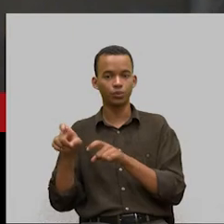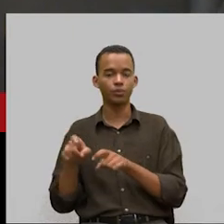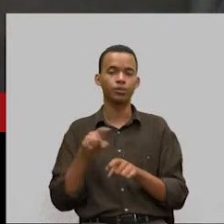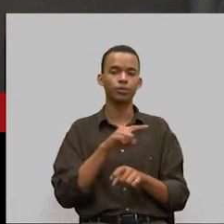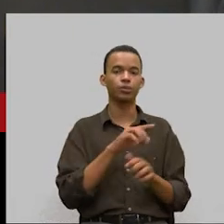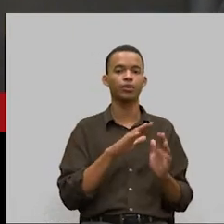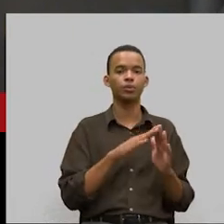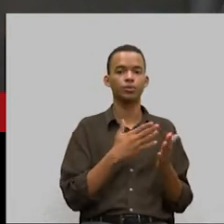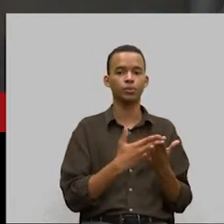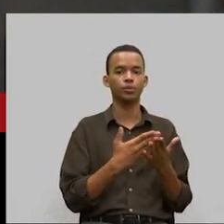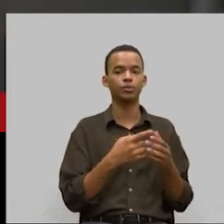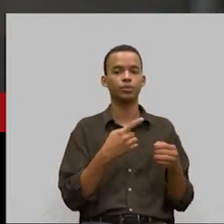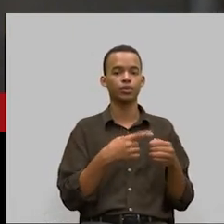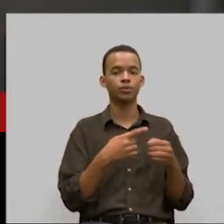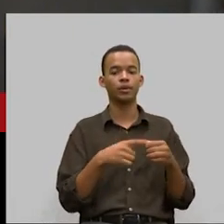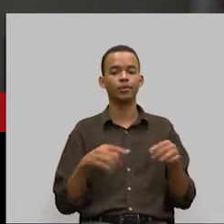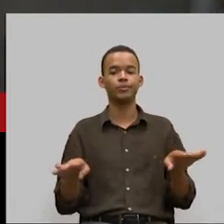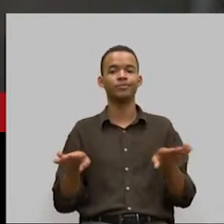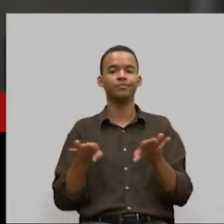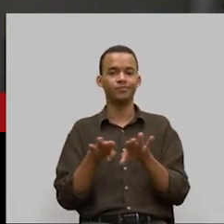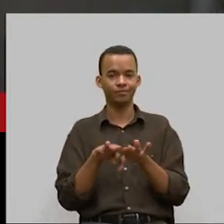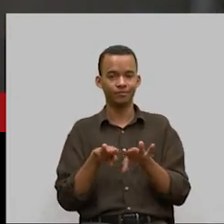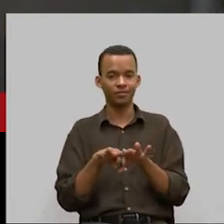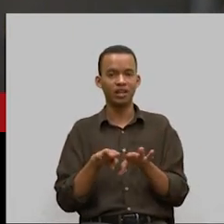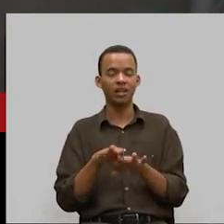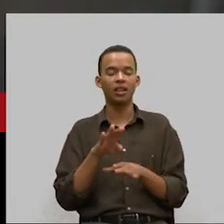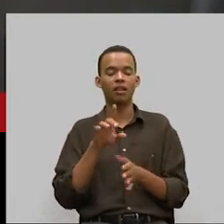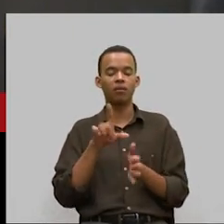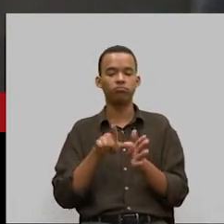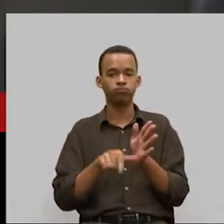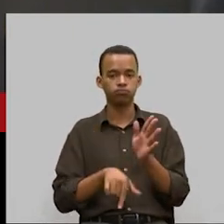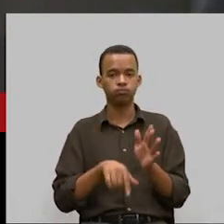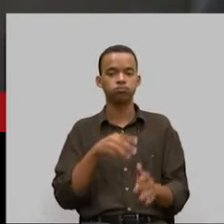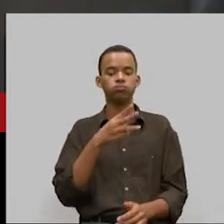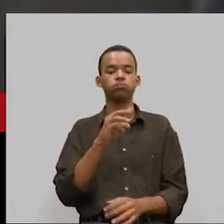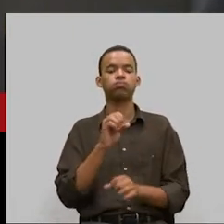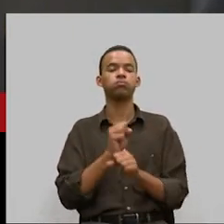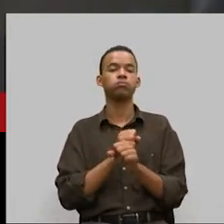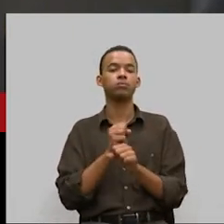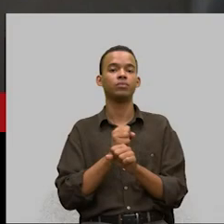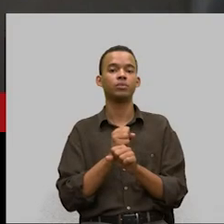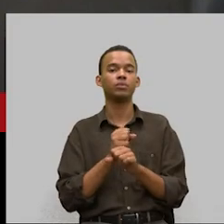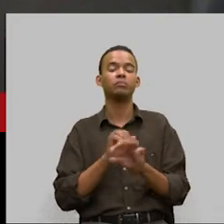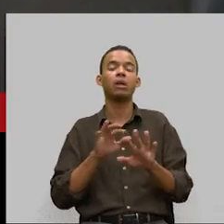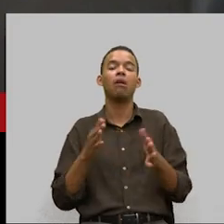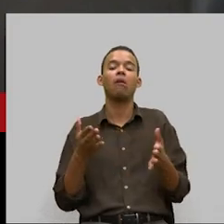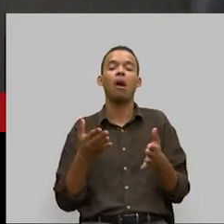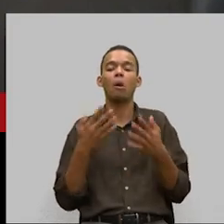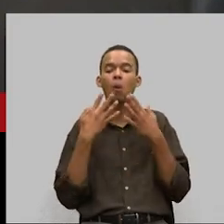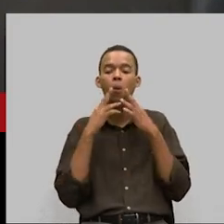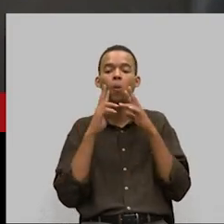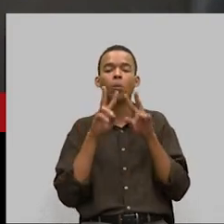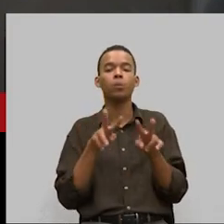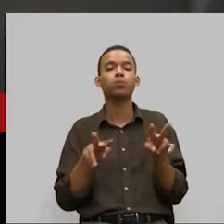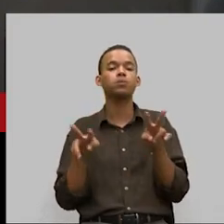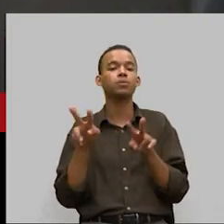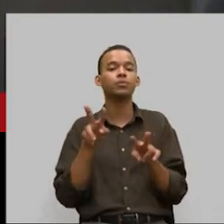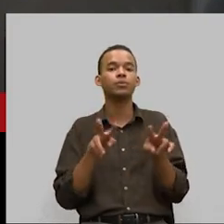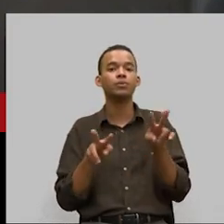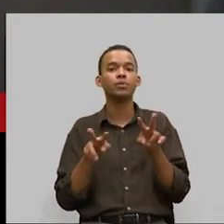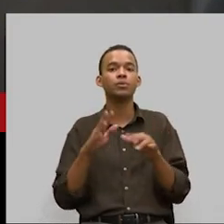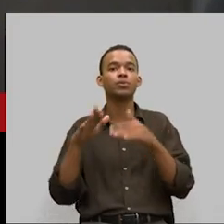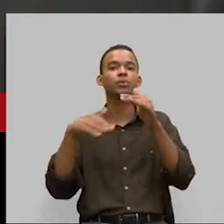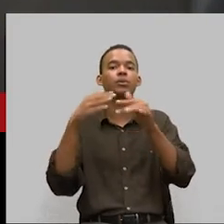escola Urbana e de lá para cá Gente o que que se construiu na verdade houve um retrocesso